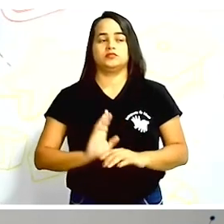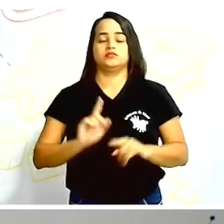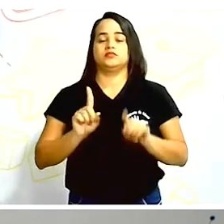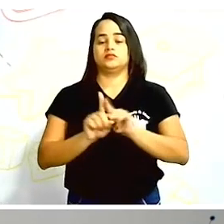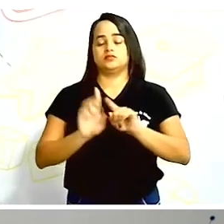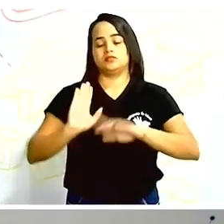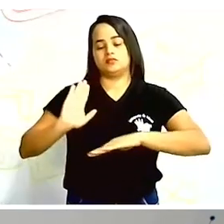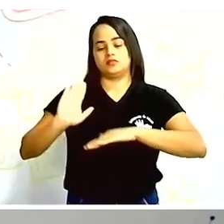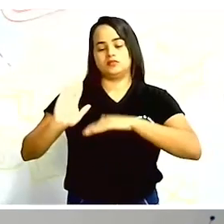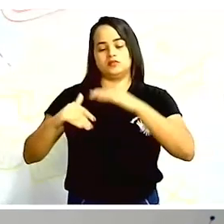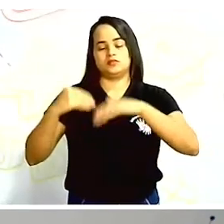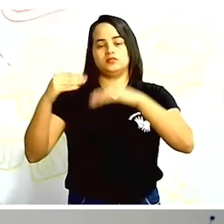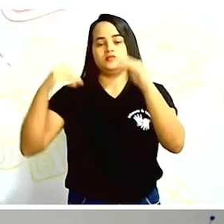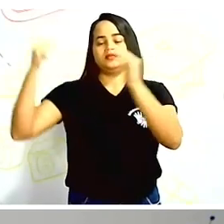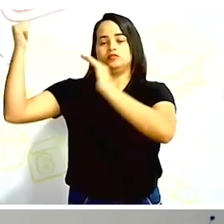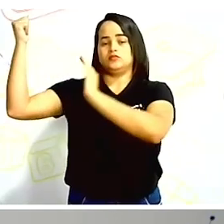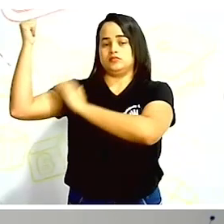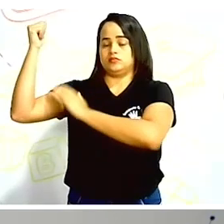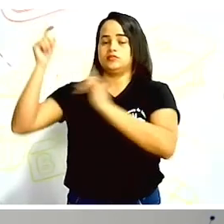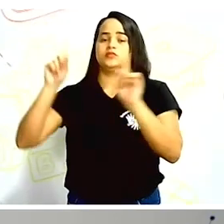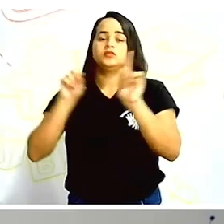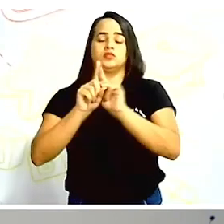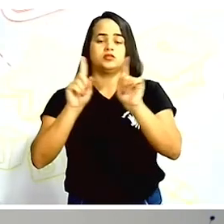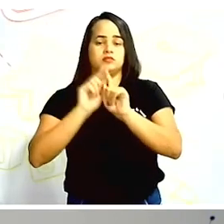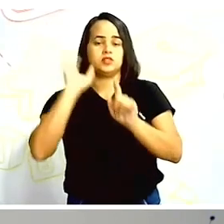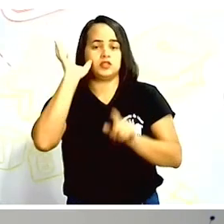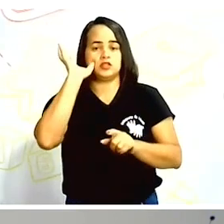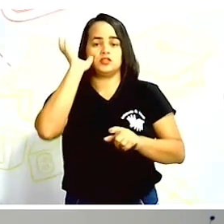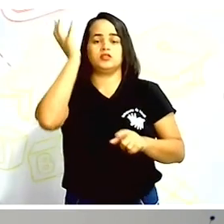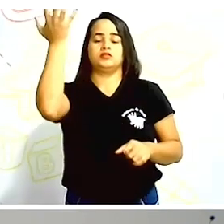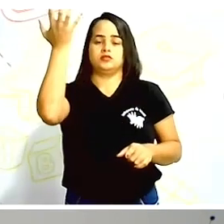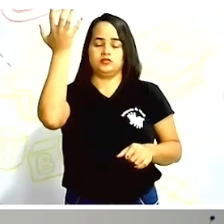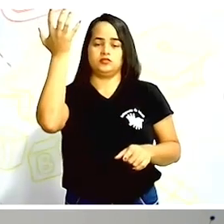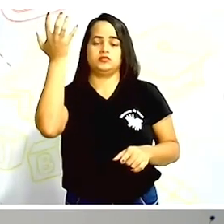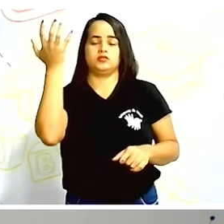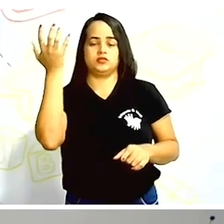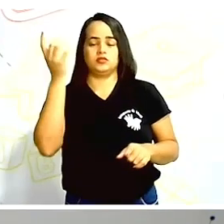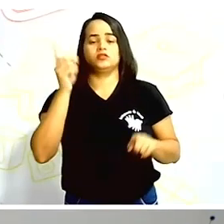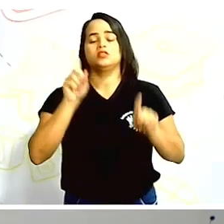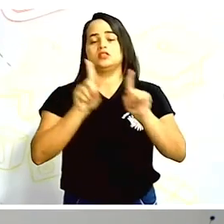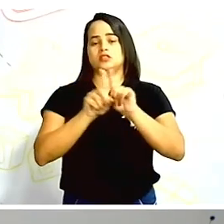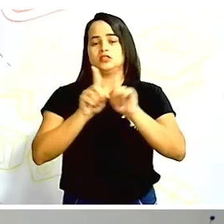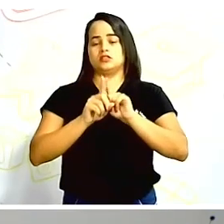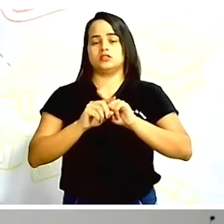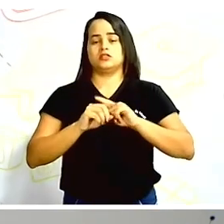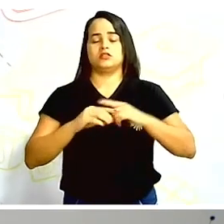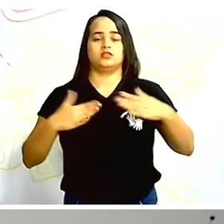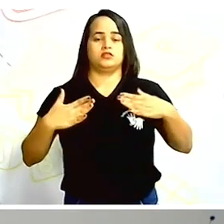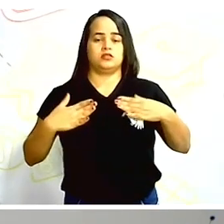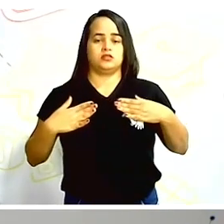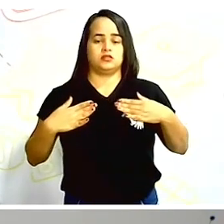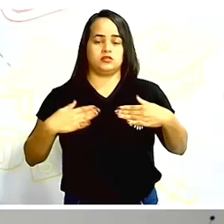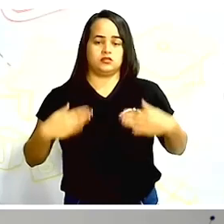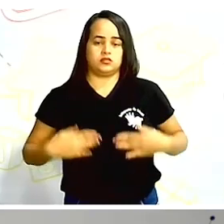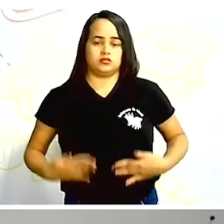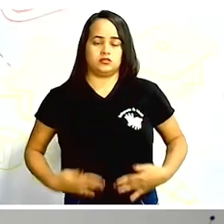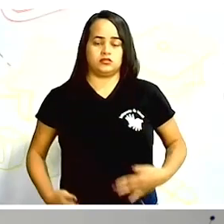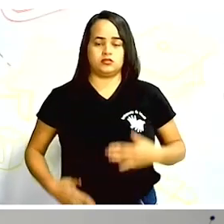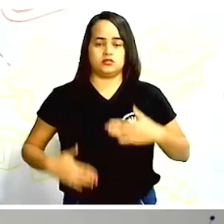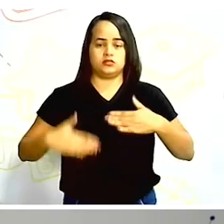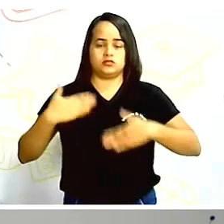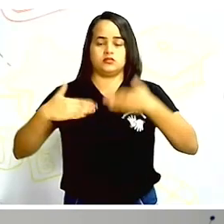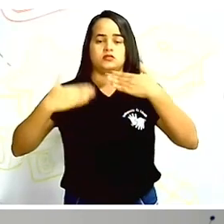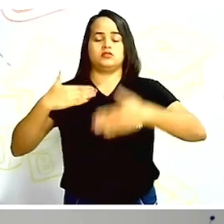Desenvolvimento muscular. Assim também como acontece no crescimento dos pelos, que também é na puberdade, os músculos também vão se desenvolver